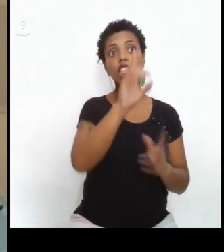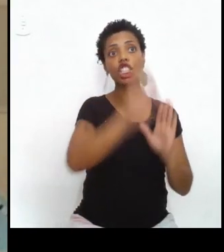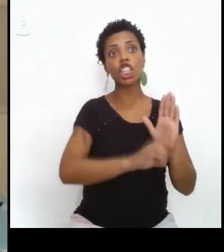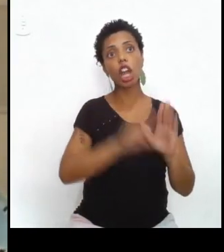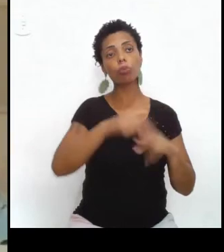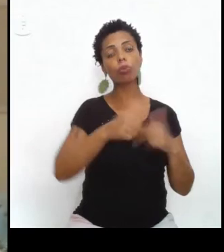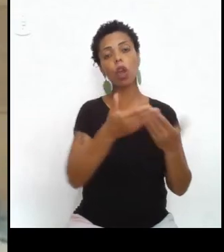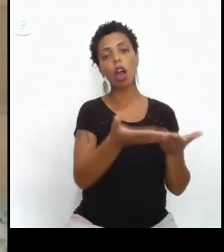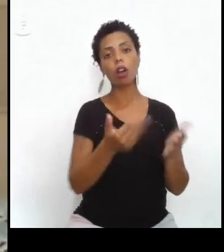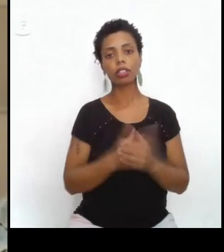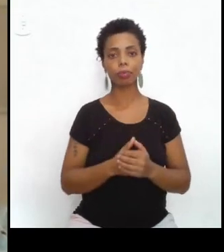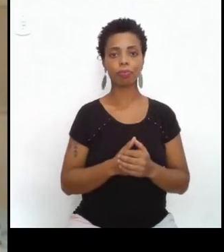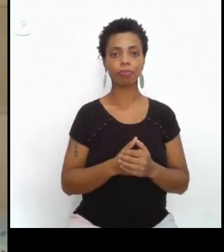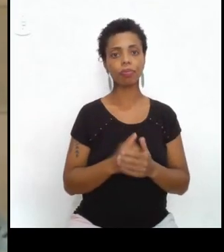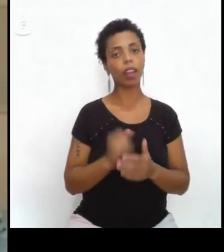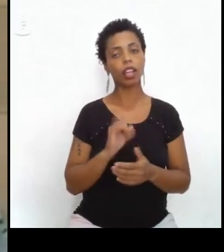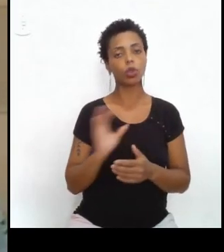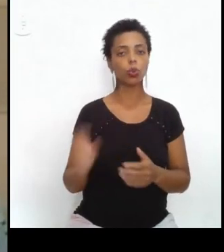isso